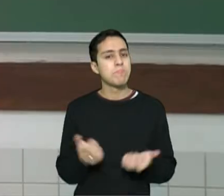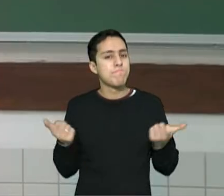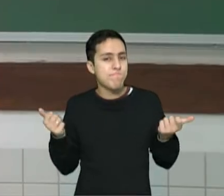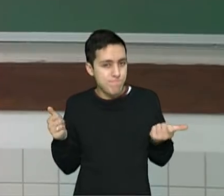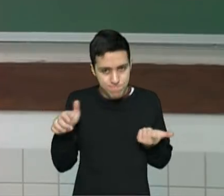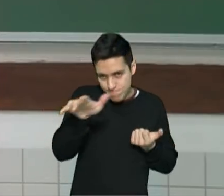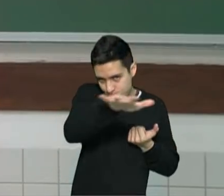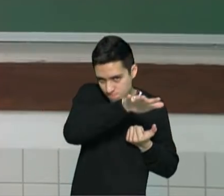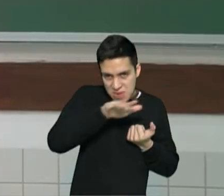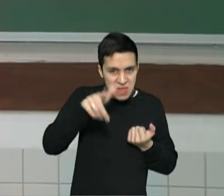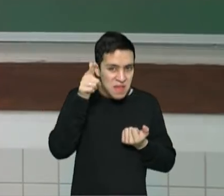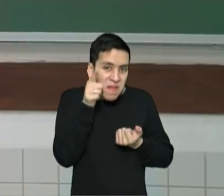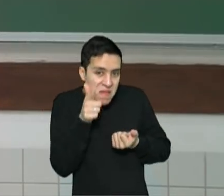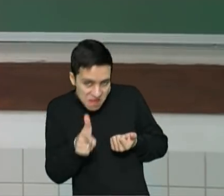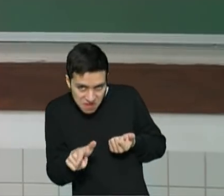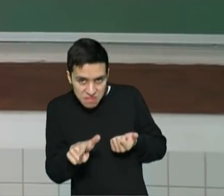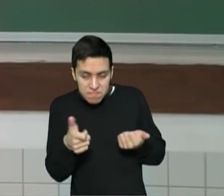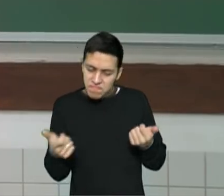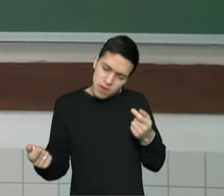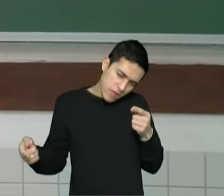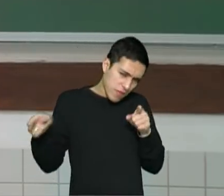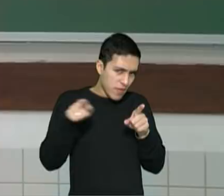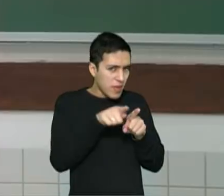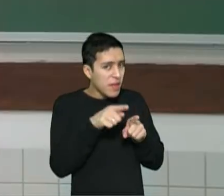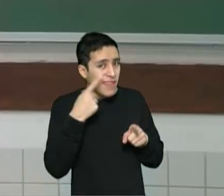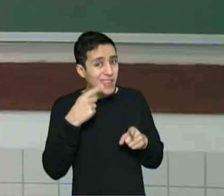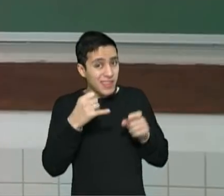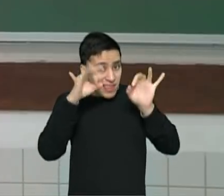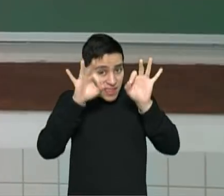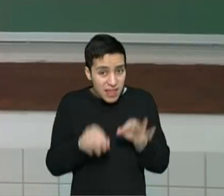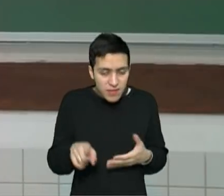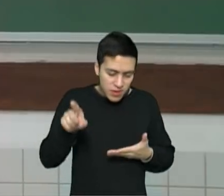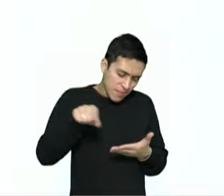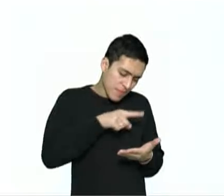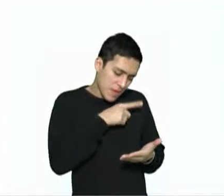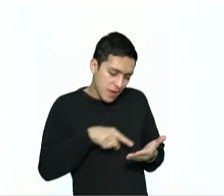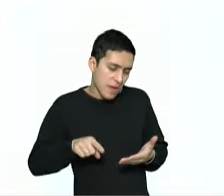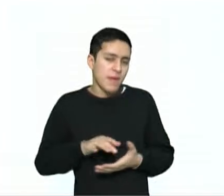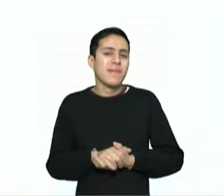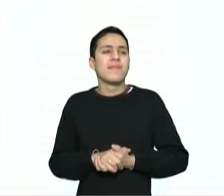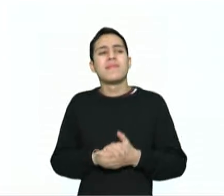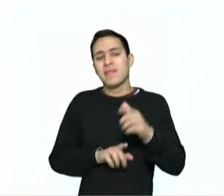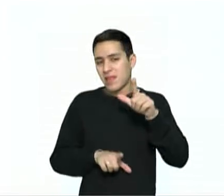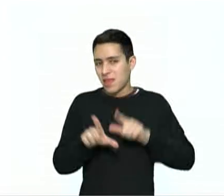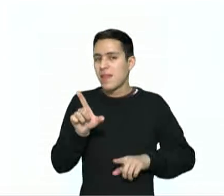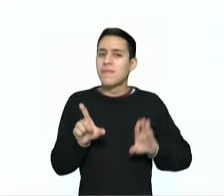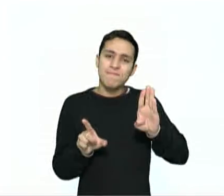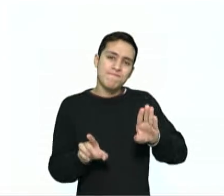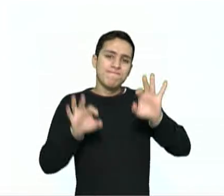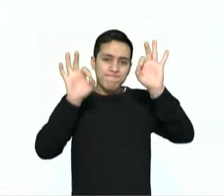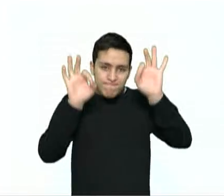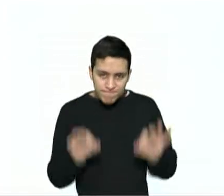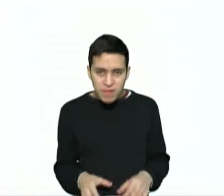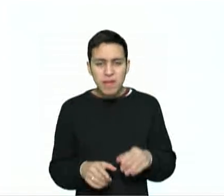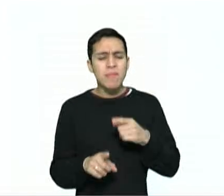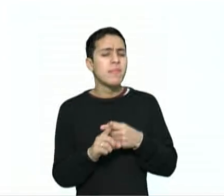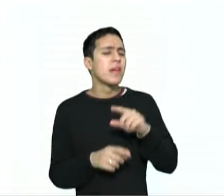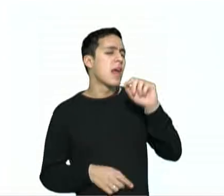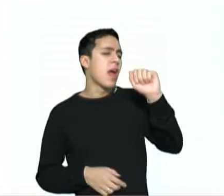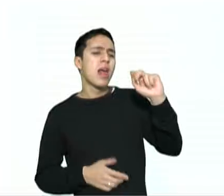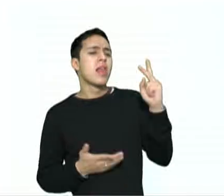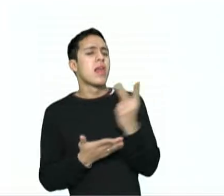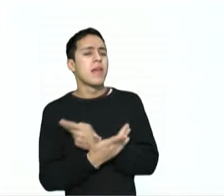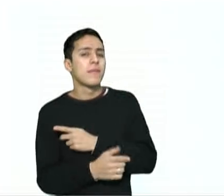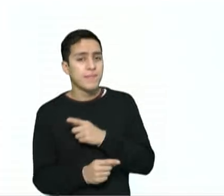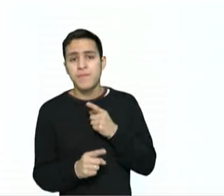E aí, pessoal, vamos retomar e ver se vocês marcaram adequadamente? Vamos lá. Letra B era correta. Por que a letra A não é